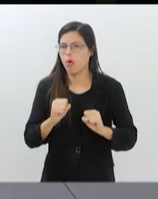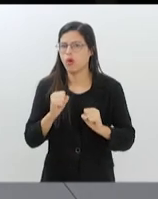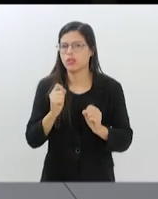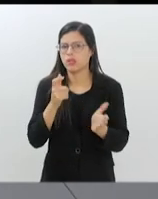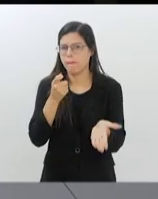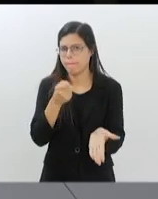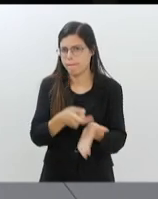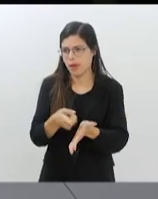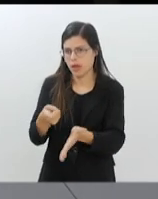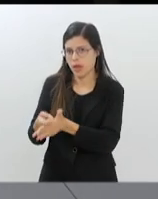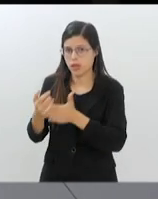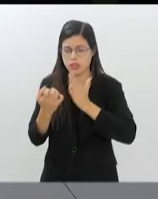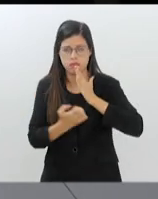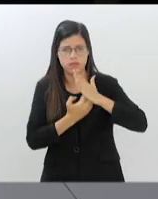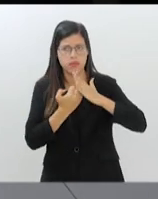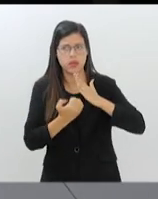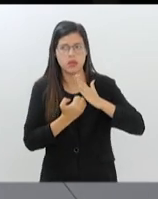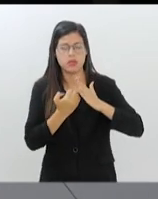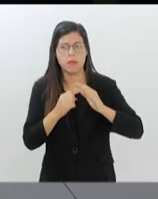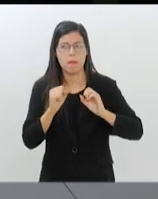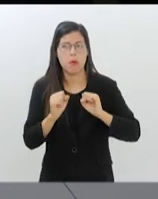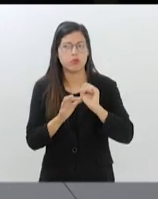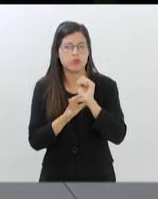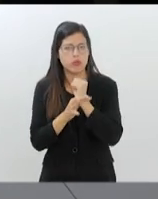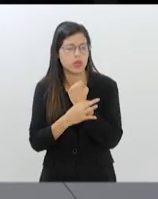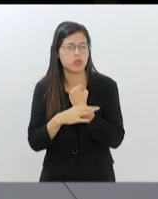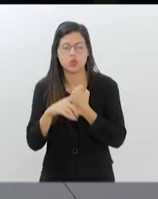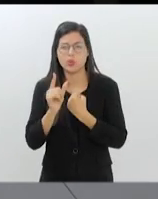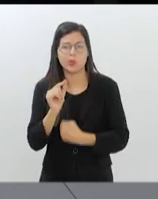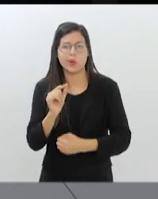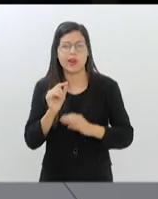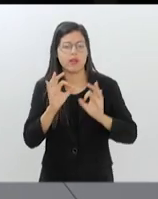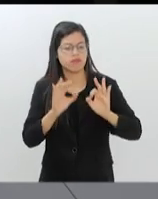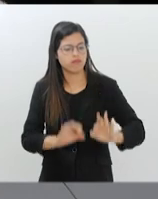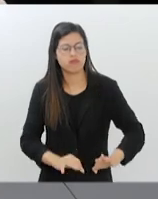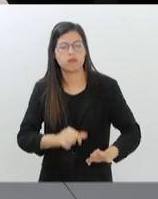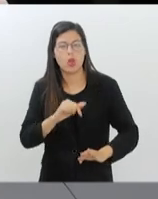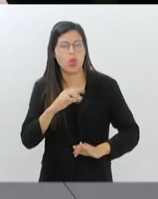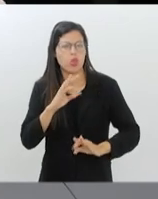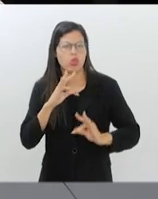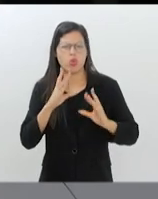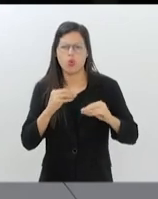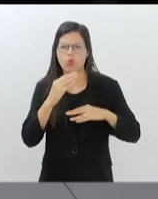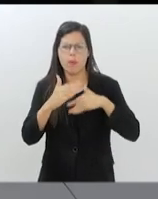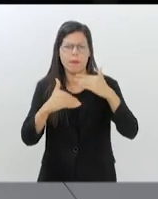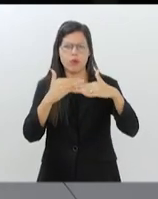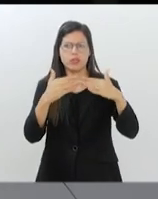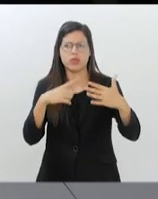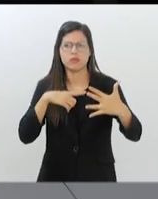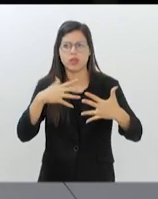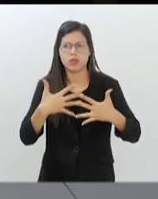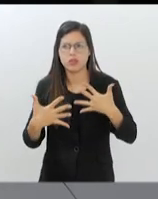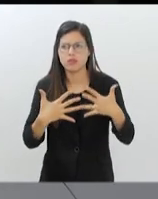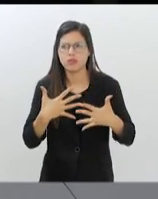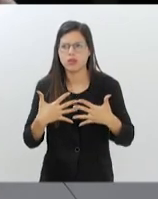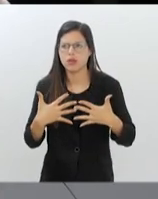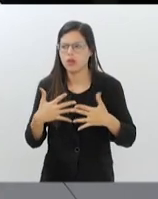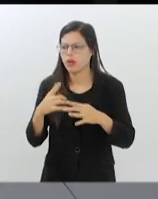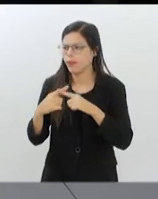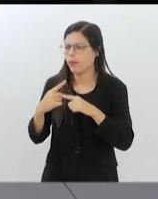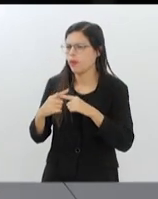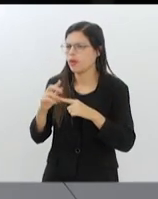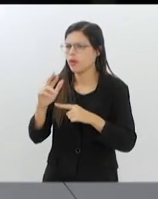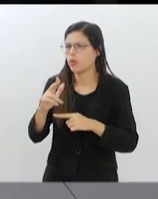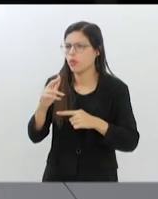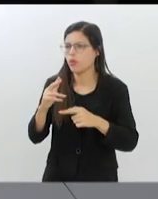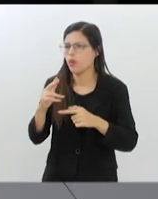ali as agências mas posso lhe garantir que todo o processo tem máxima transparência e por que que ele não fica público mas ele tem não